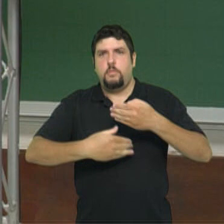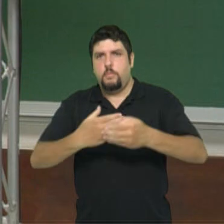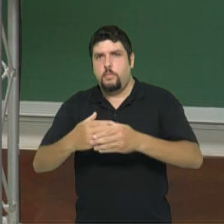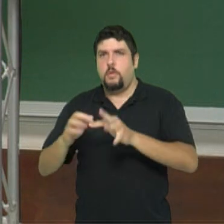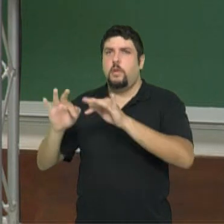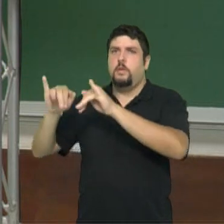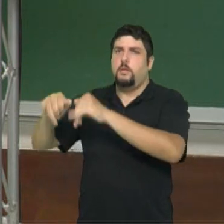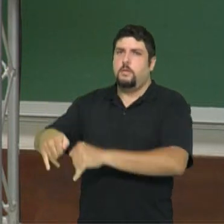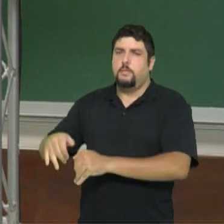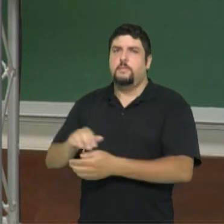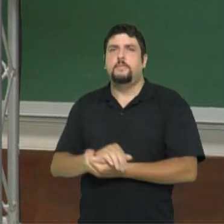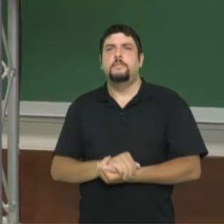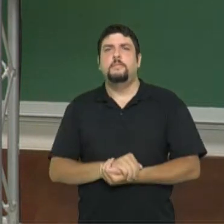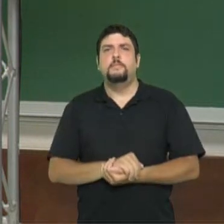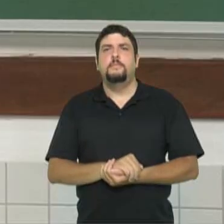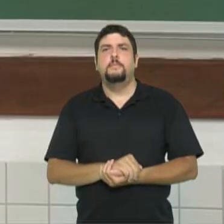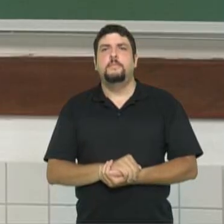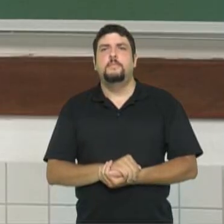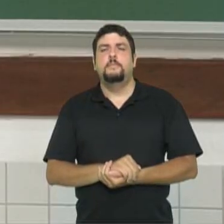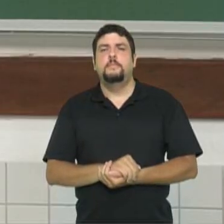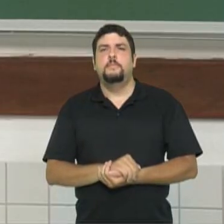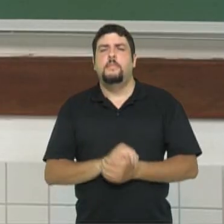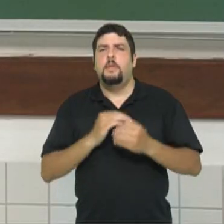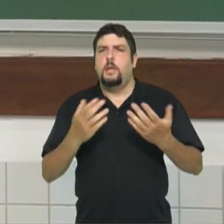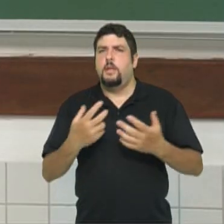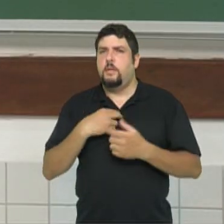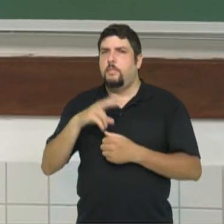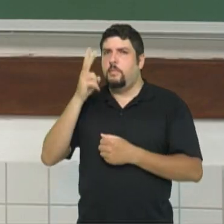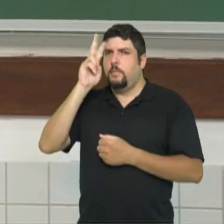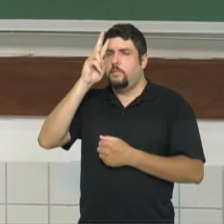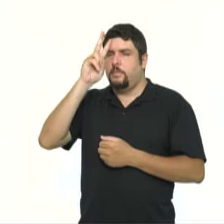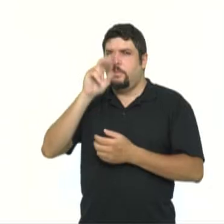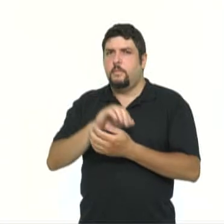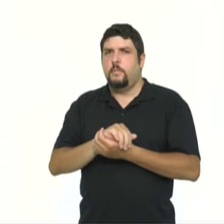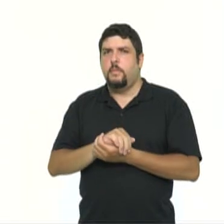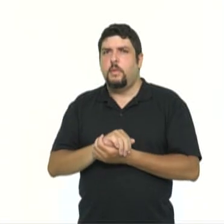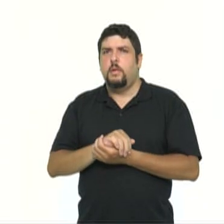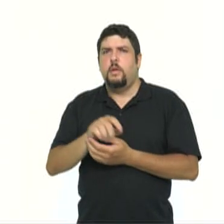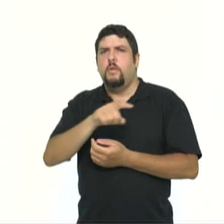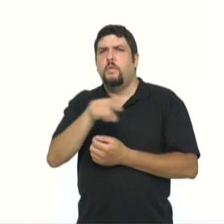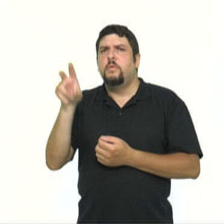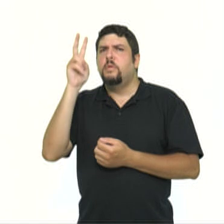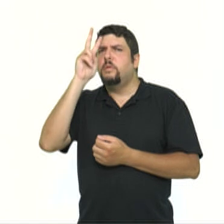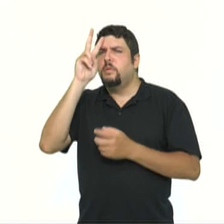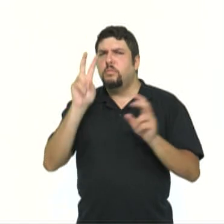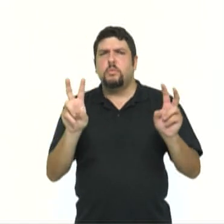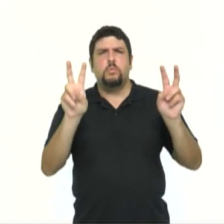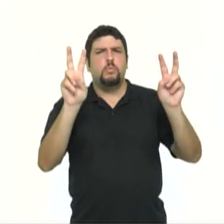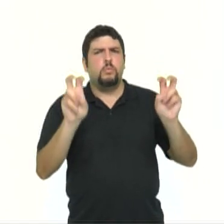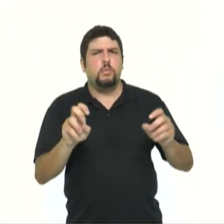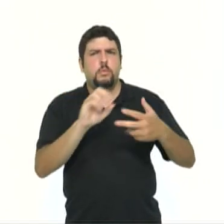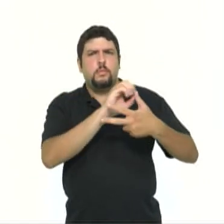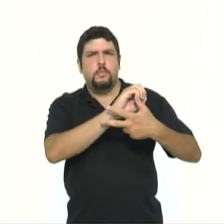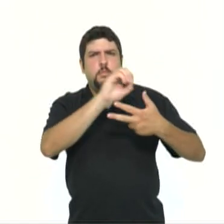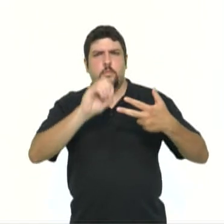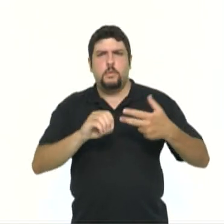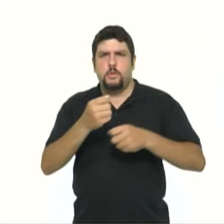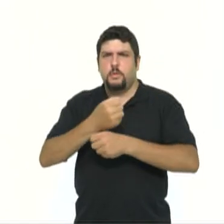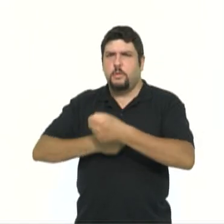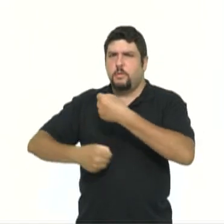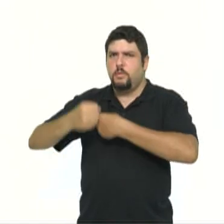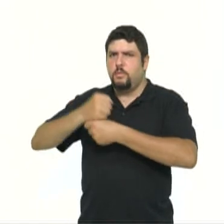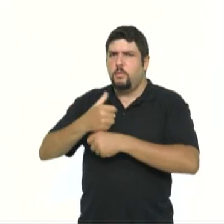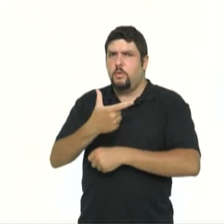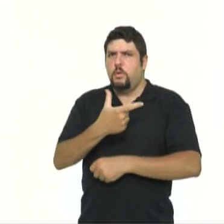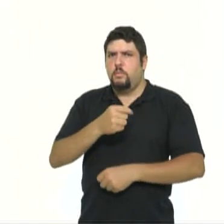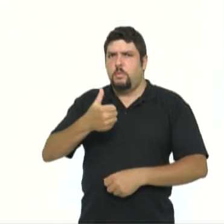ok? Para relembrar, você lembra qual foi o tema da redação do Enem do ano passado,